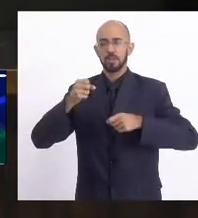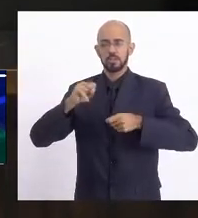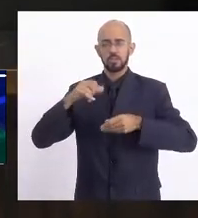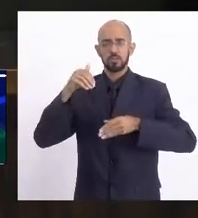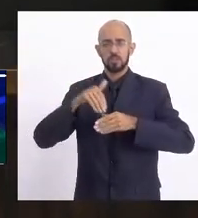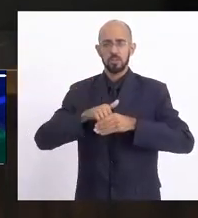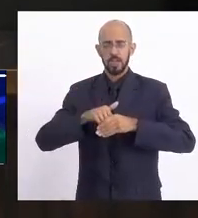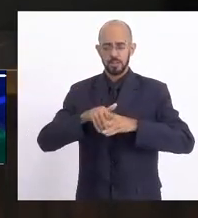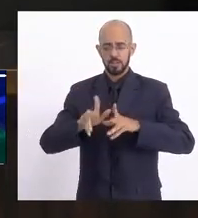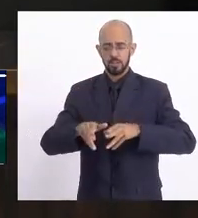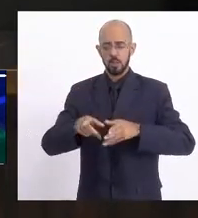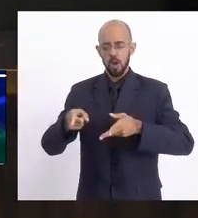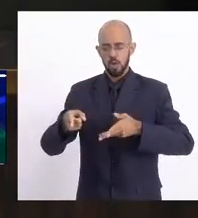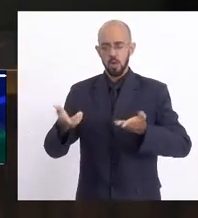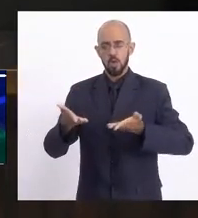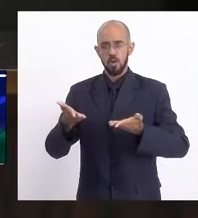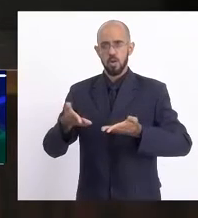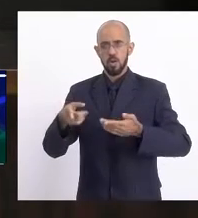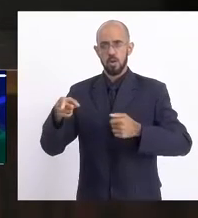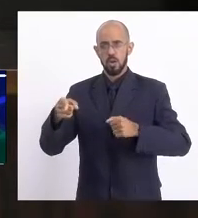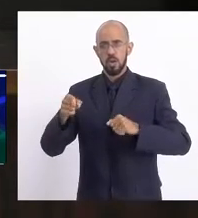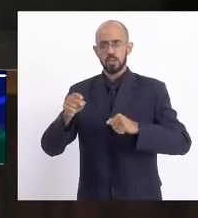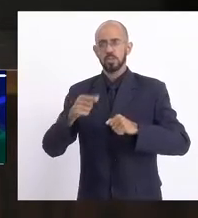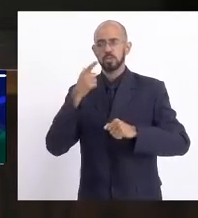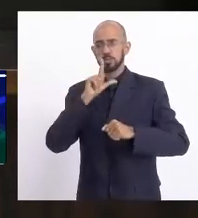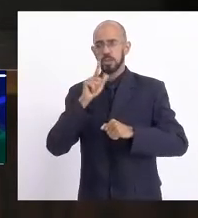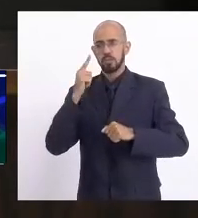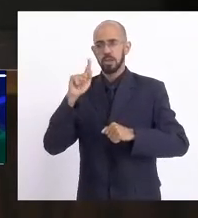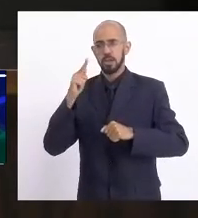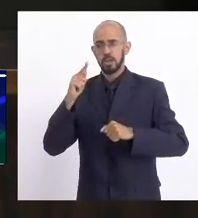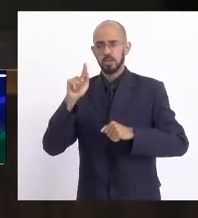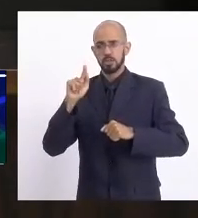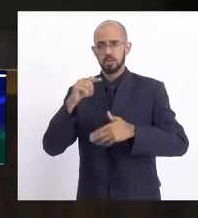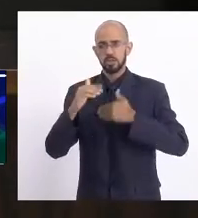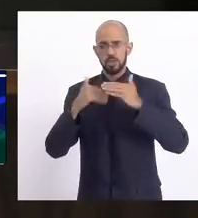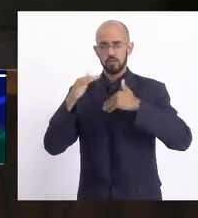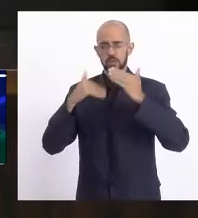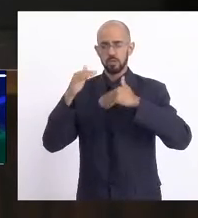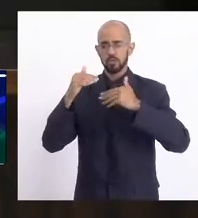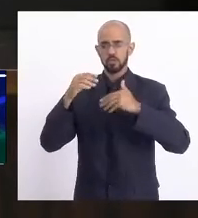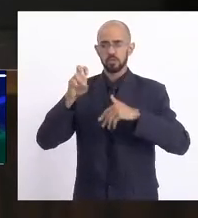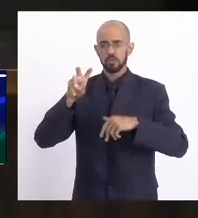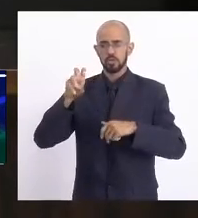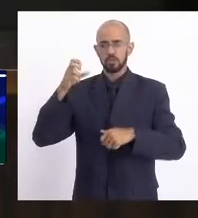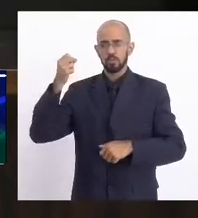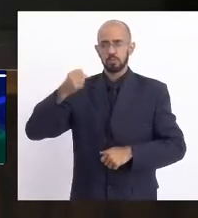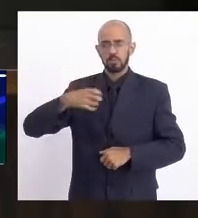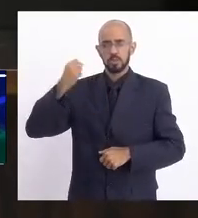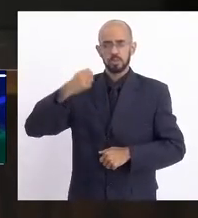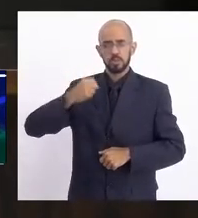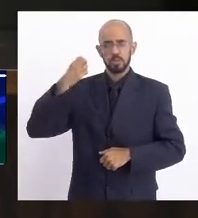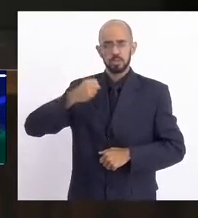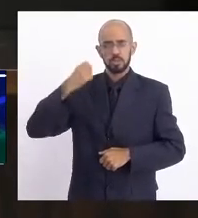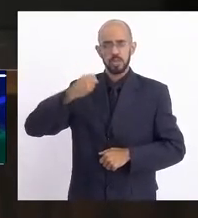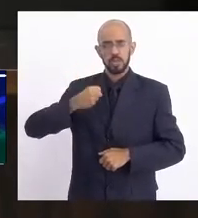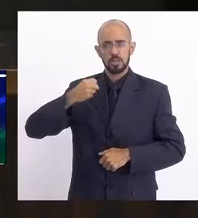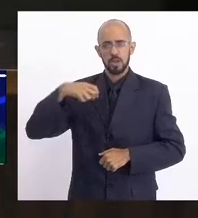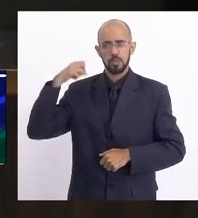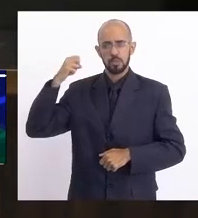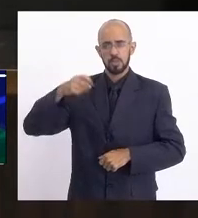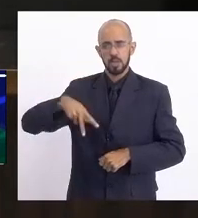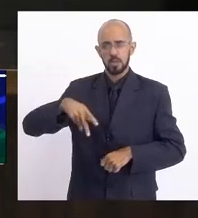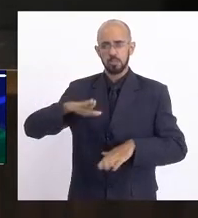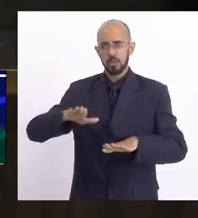matéria, nós garantimos alguns avanços em relação a pensionistas e aposentados, mas